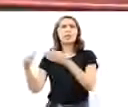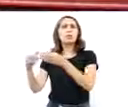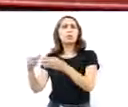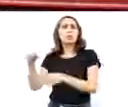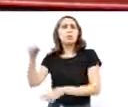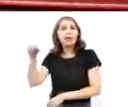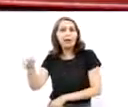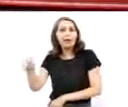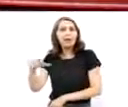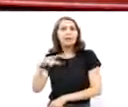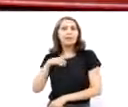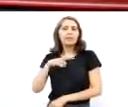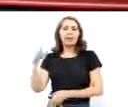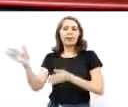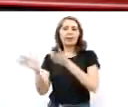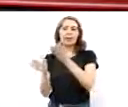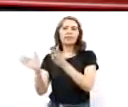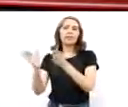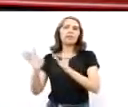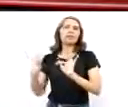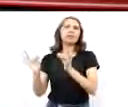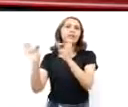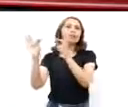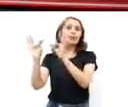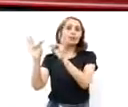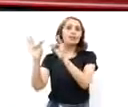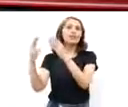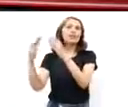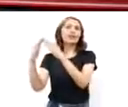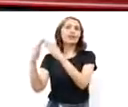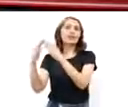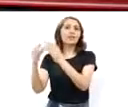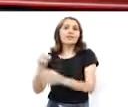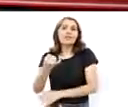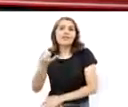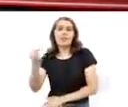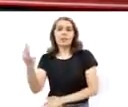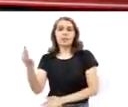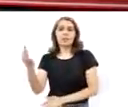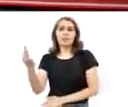tecnologia? Quantos pais têm? Então,